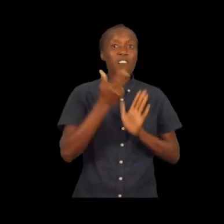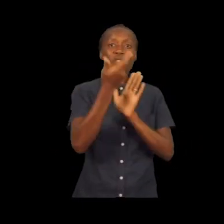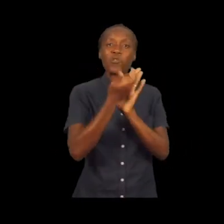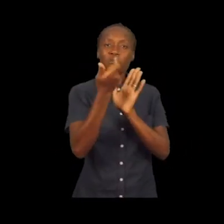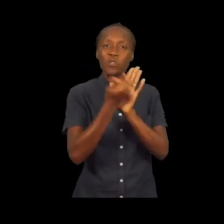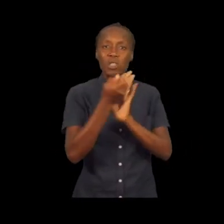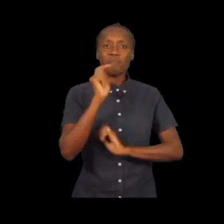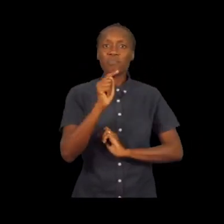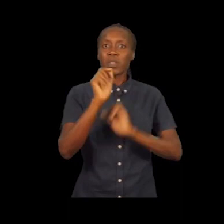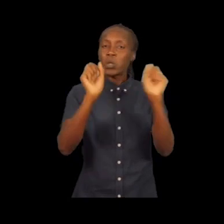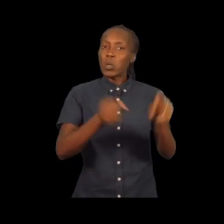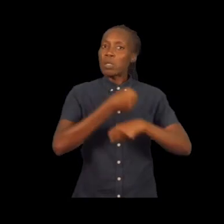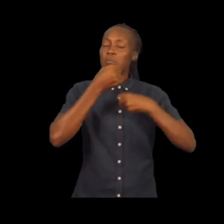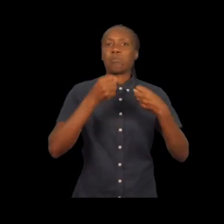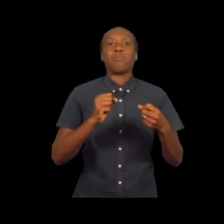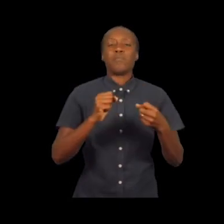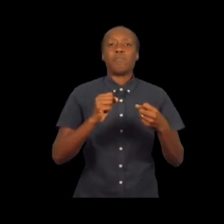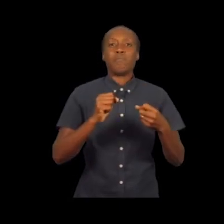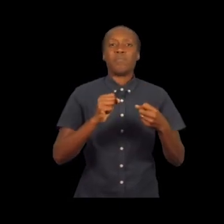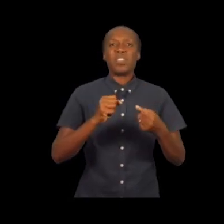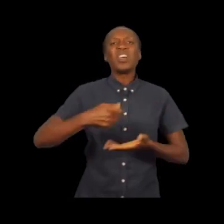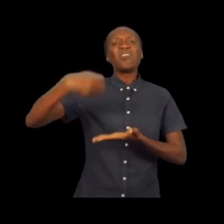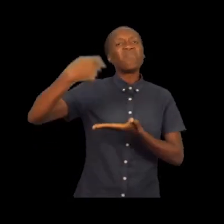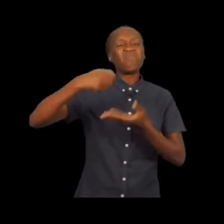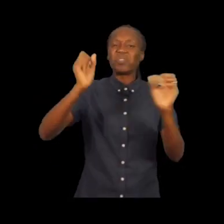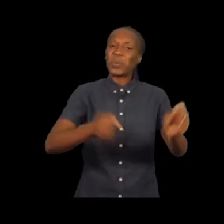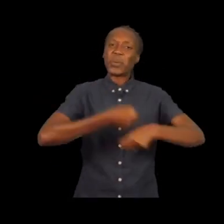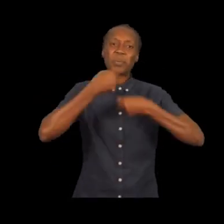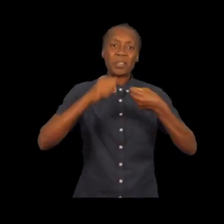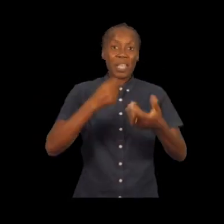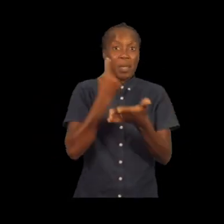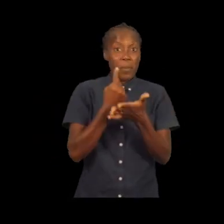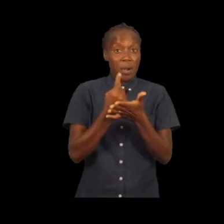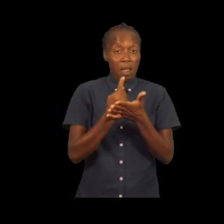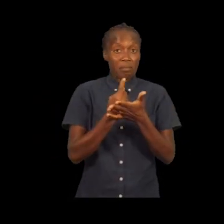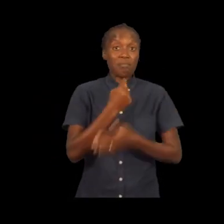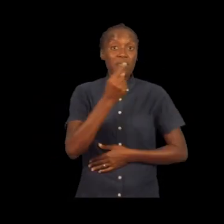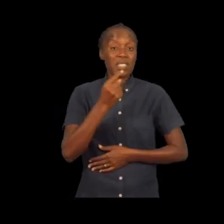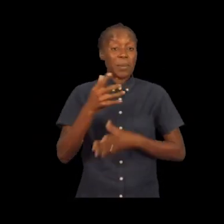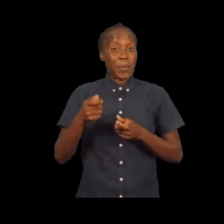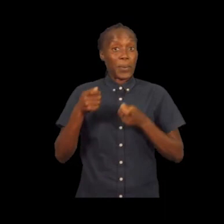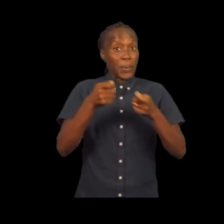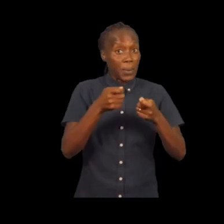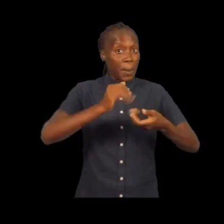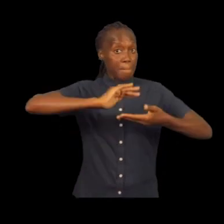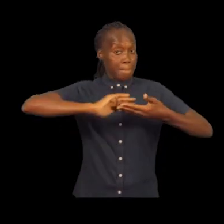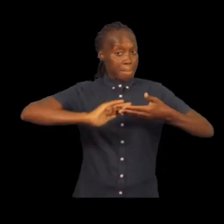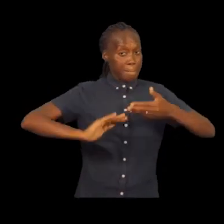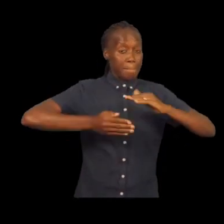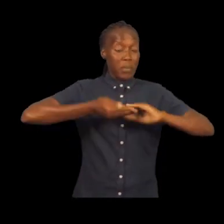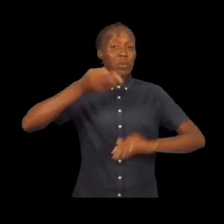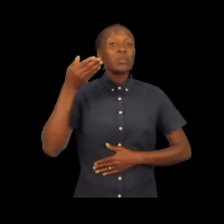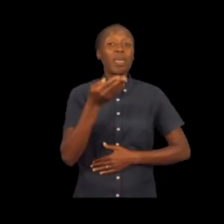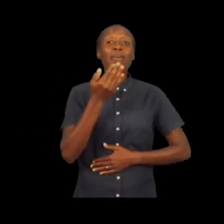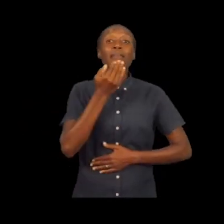enquanto e a polí não Provavelmente diriam que ela provocou ou iriam atirar